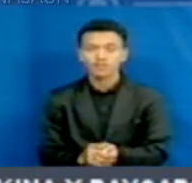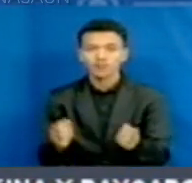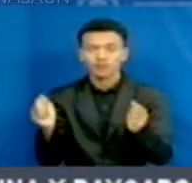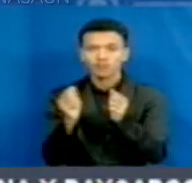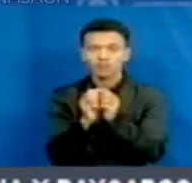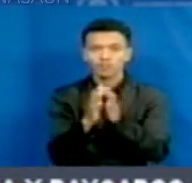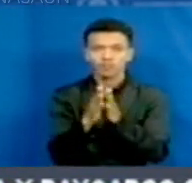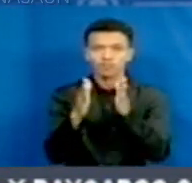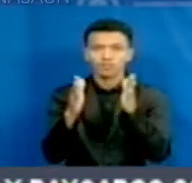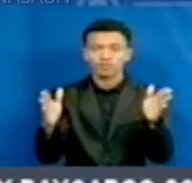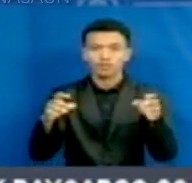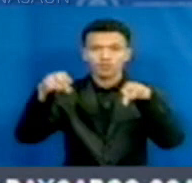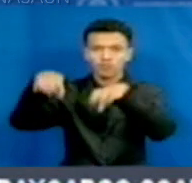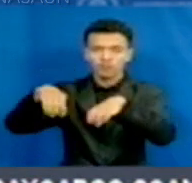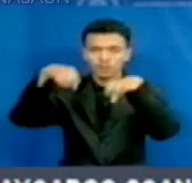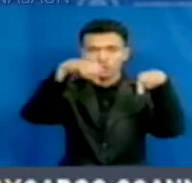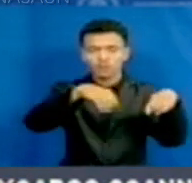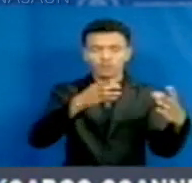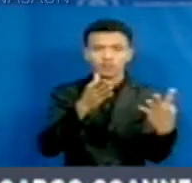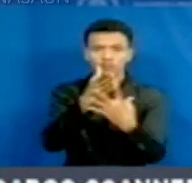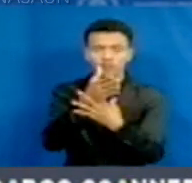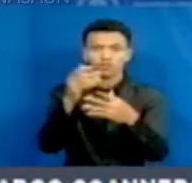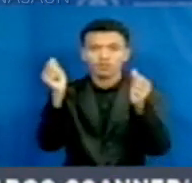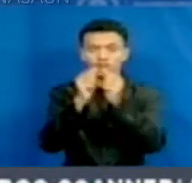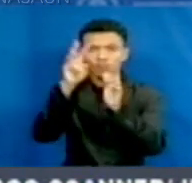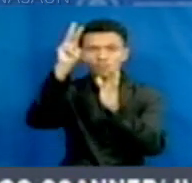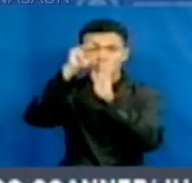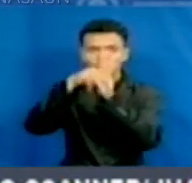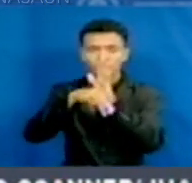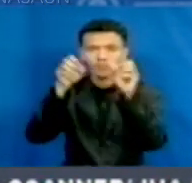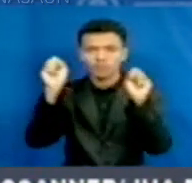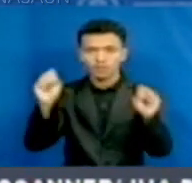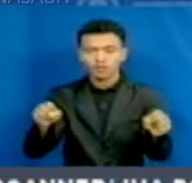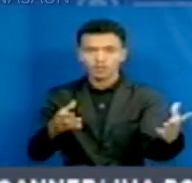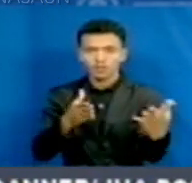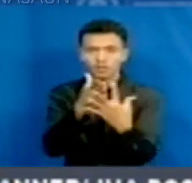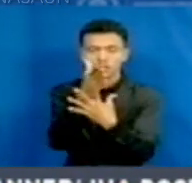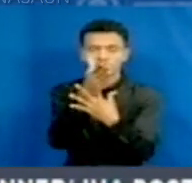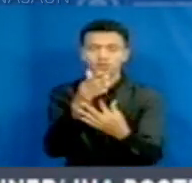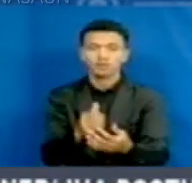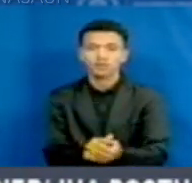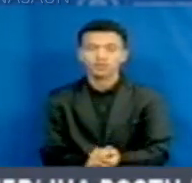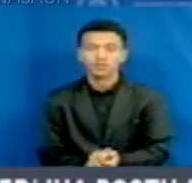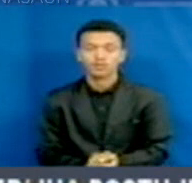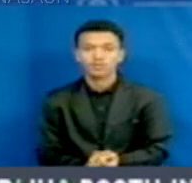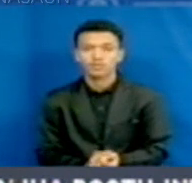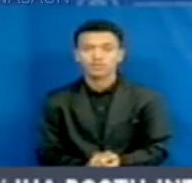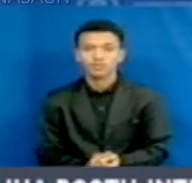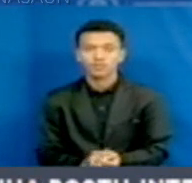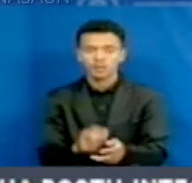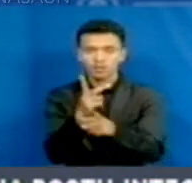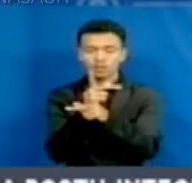para cada contentor no Betama e a minuto valor de passar, né? E verificar, né? Que é seguro.